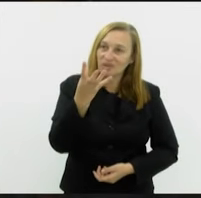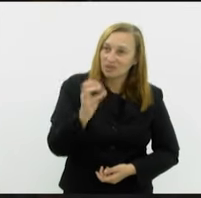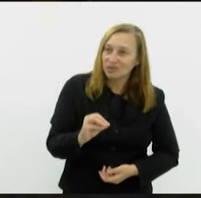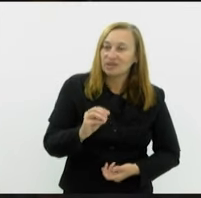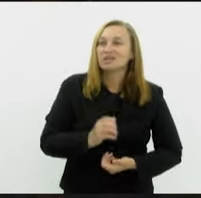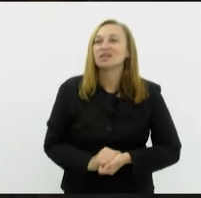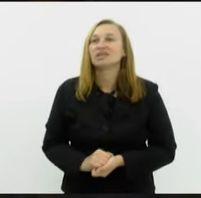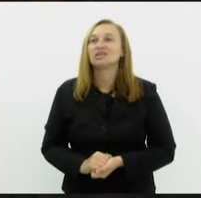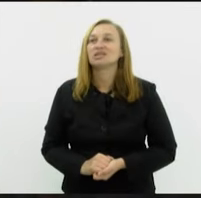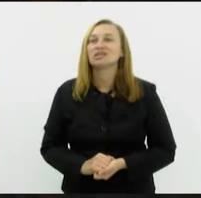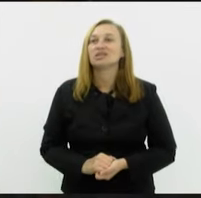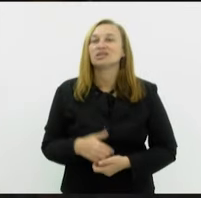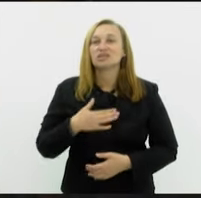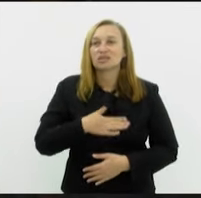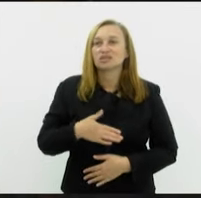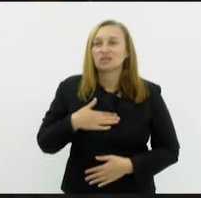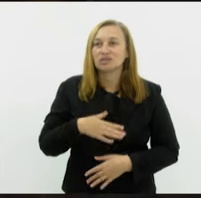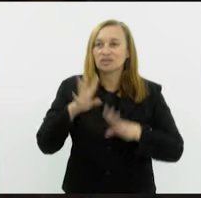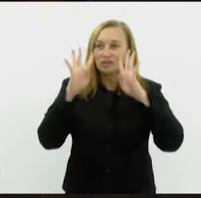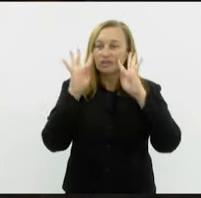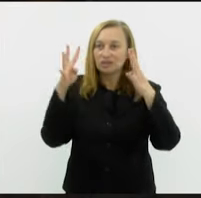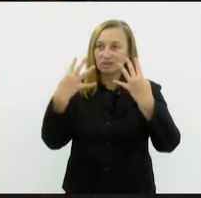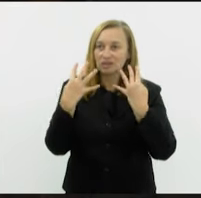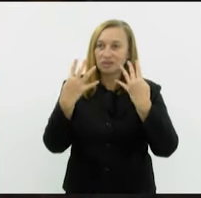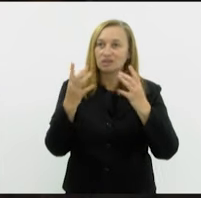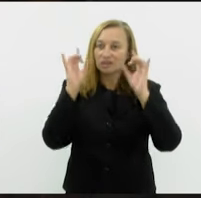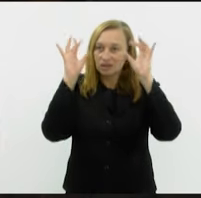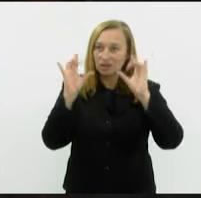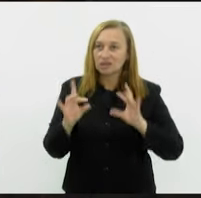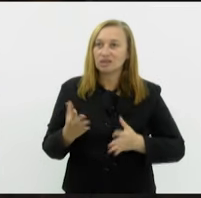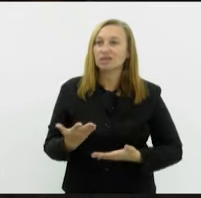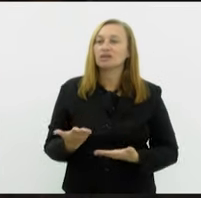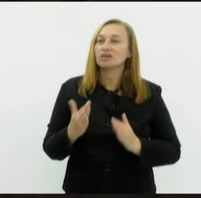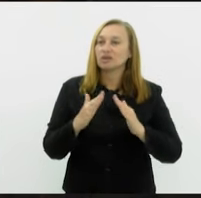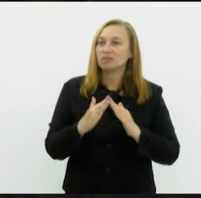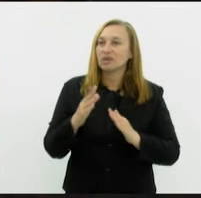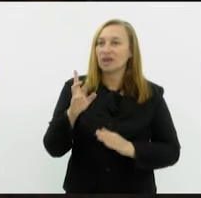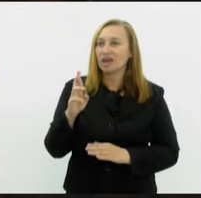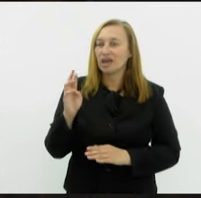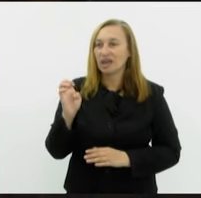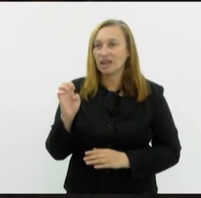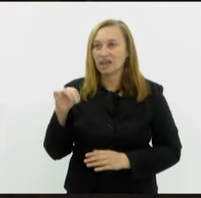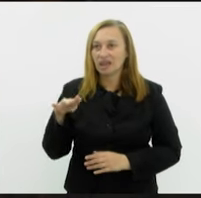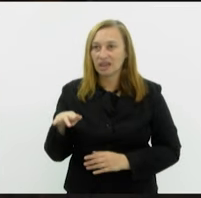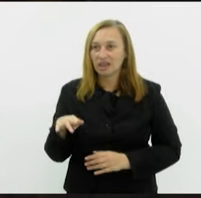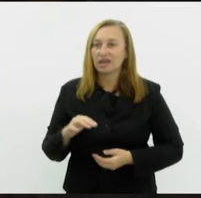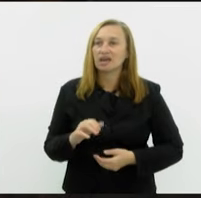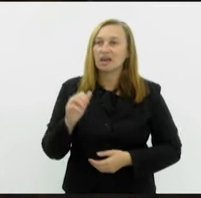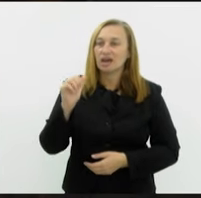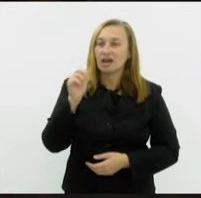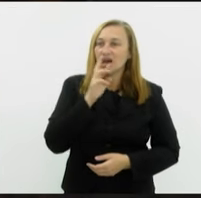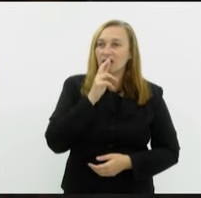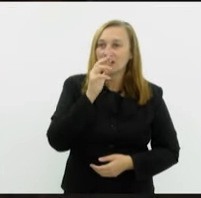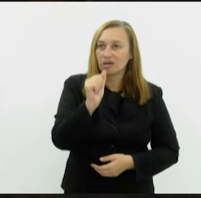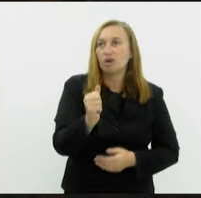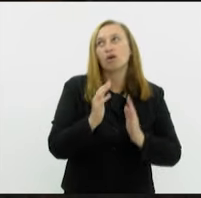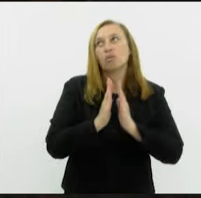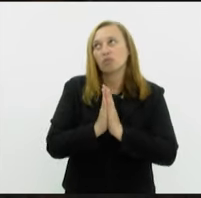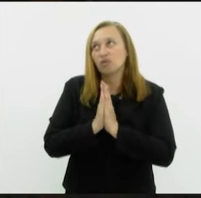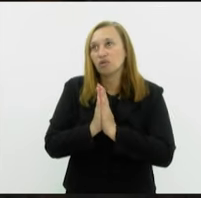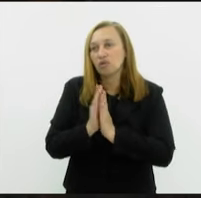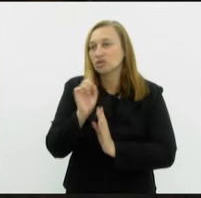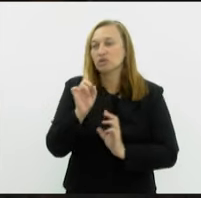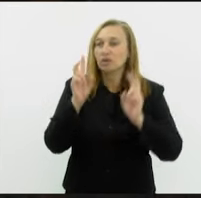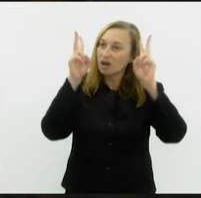Gostaria apenas de chamar a atenção especial do companheiro Renan Jordi Amorim. Por favor, quando não for